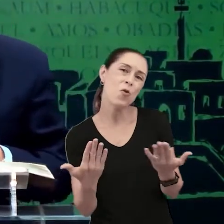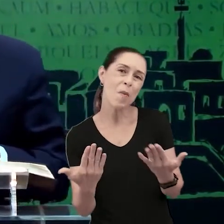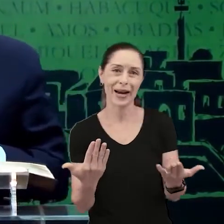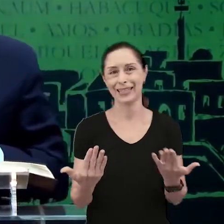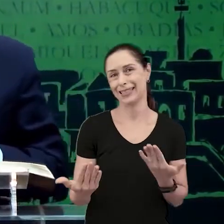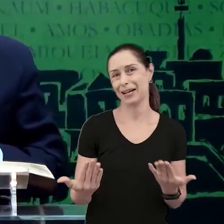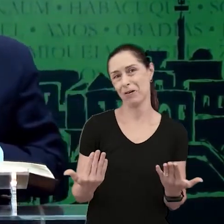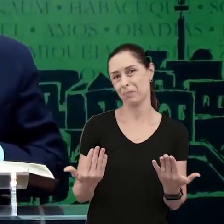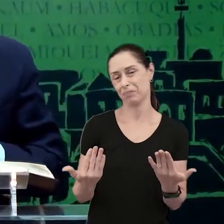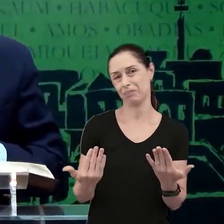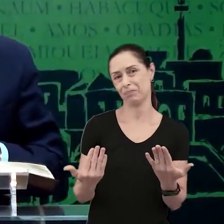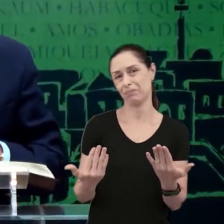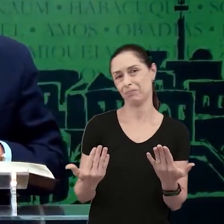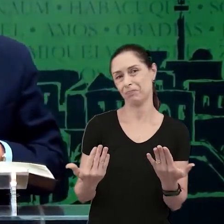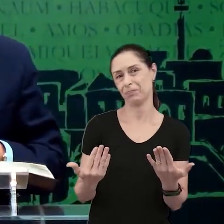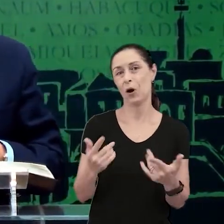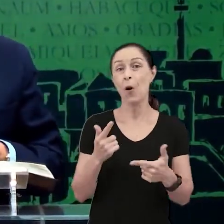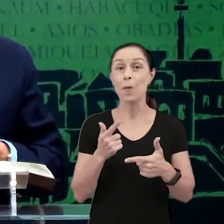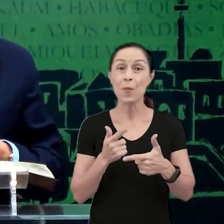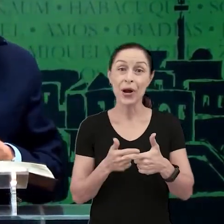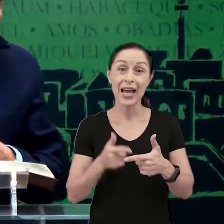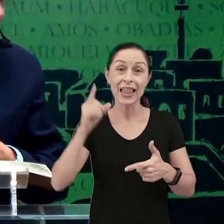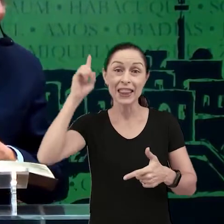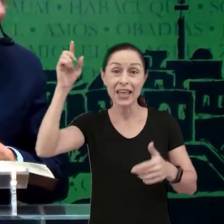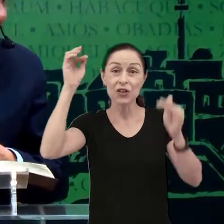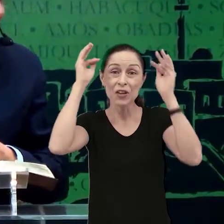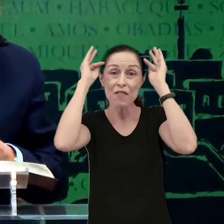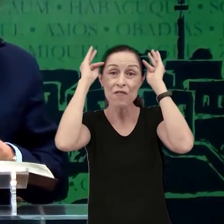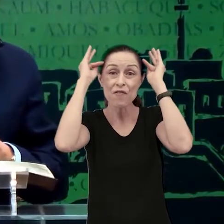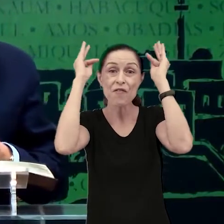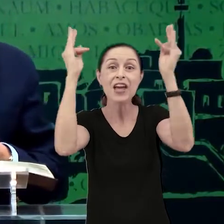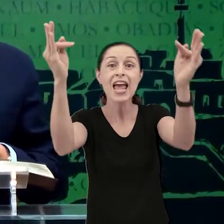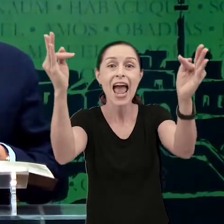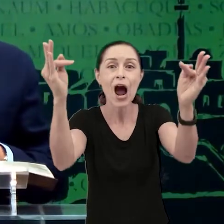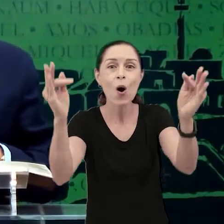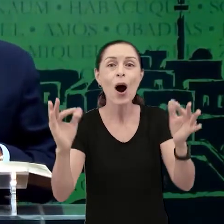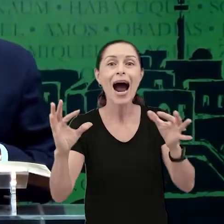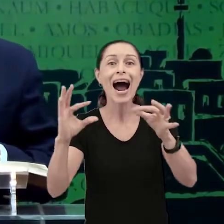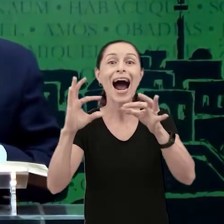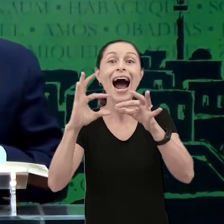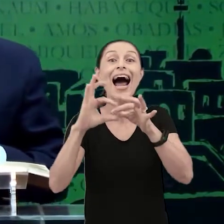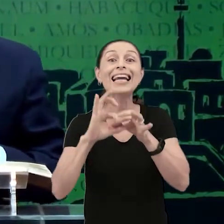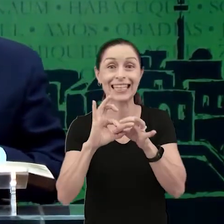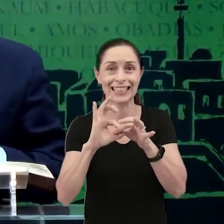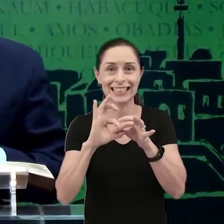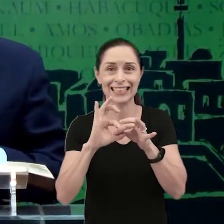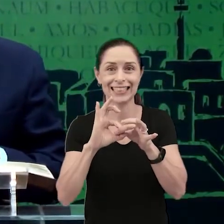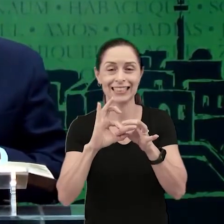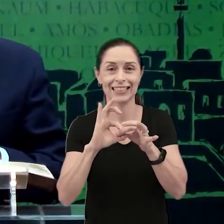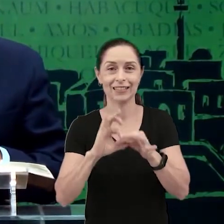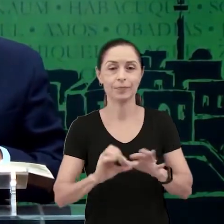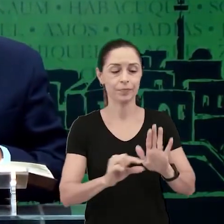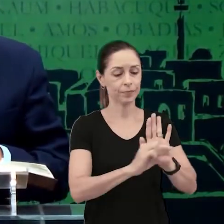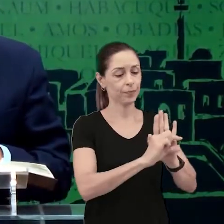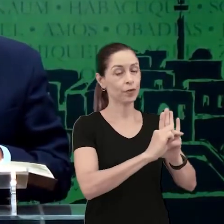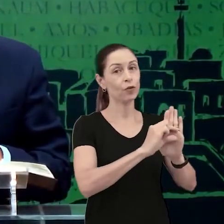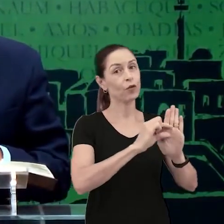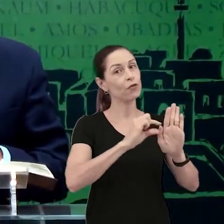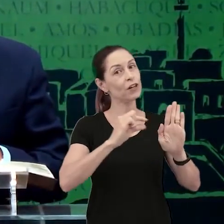porque Ele é fiel à sua aliança. Olha comigo o